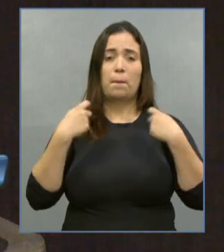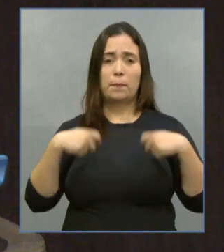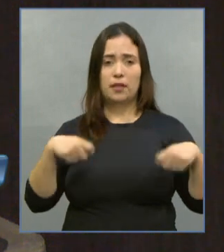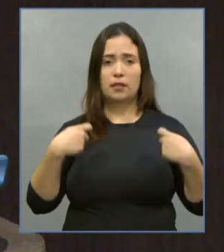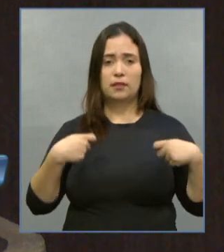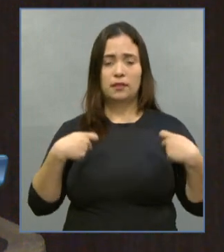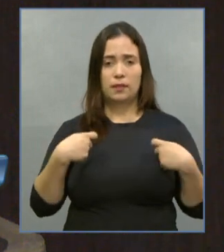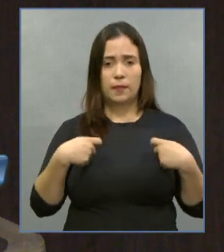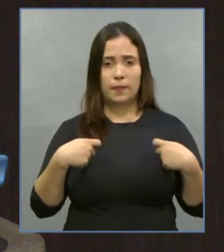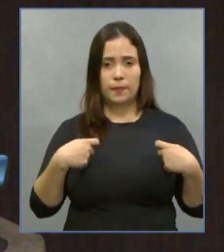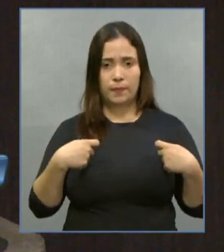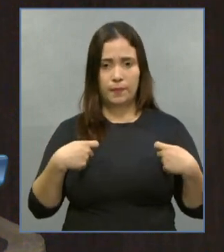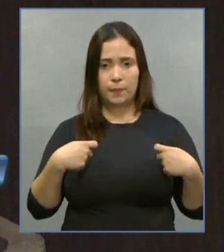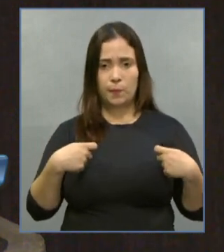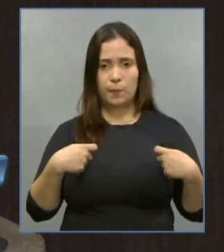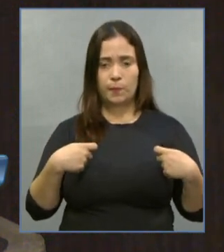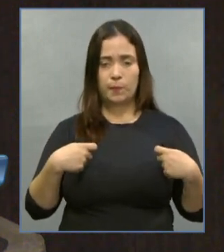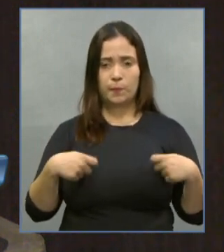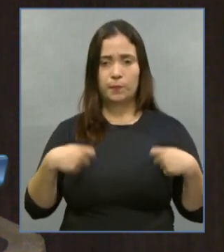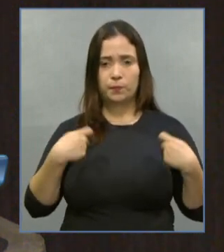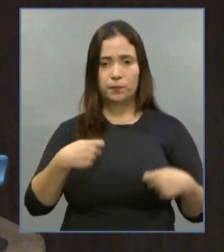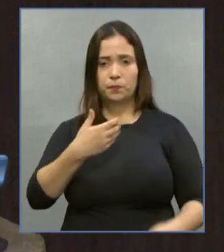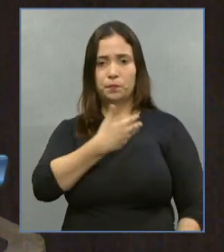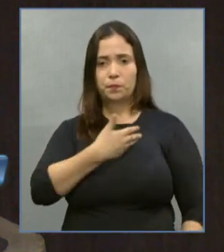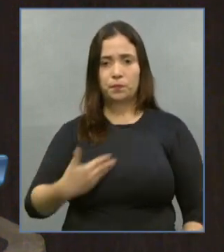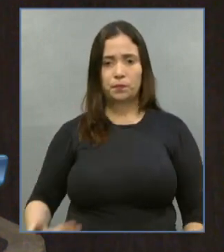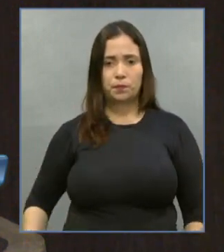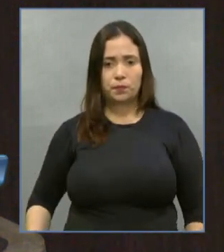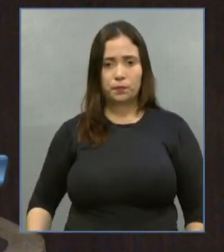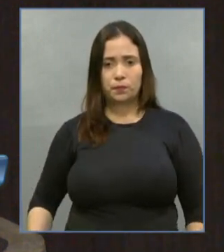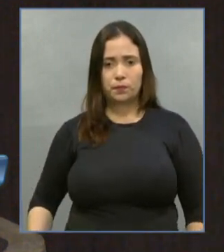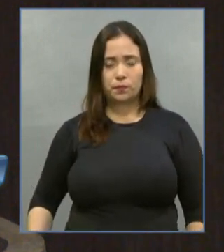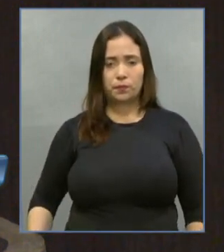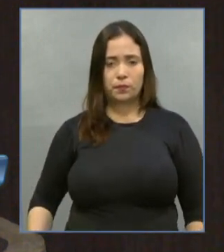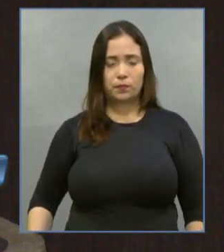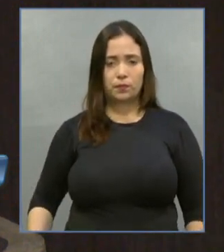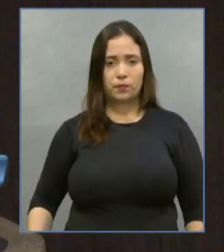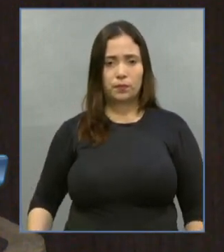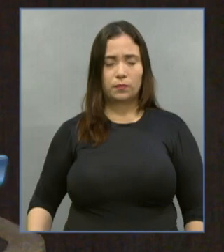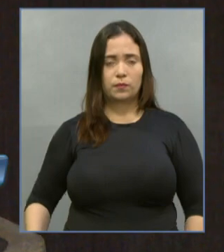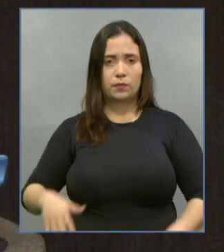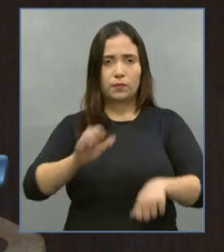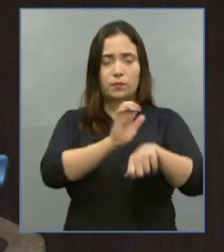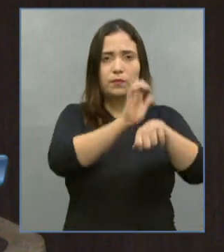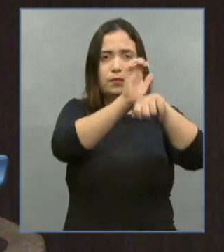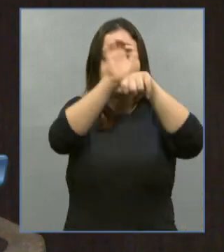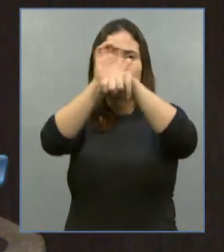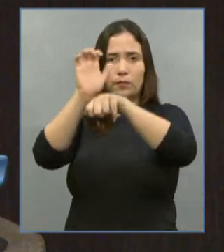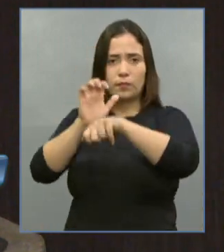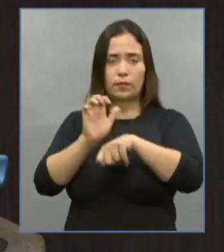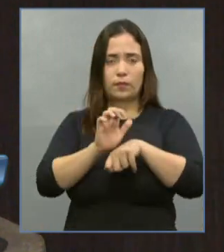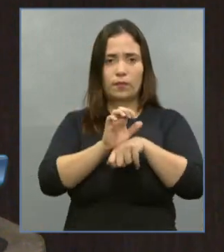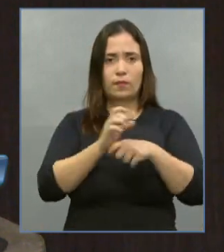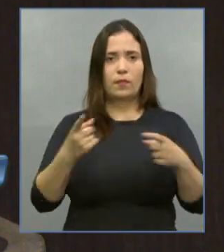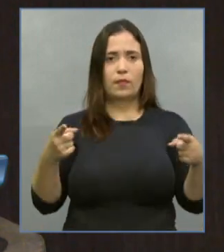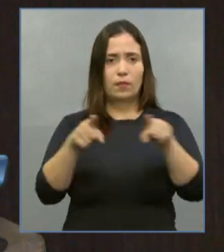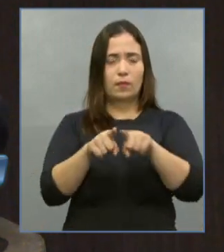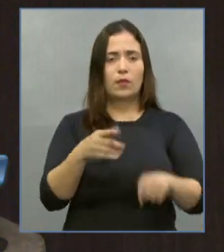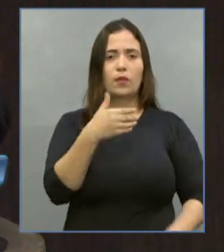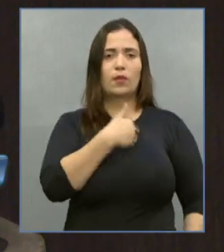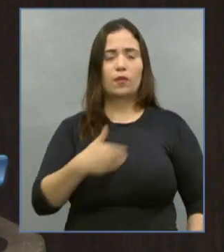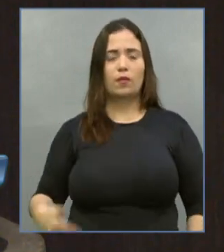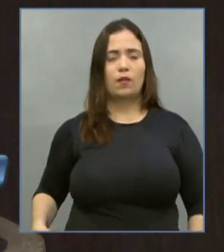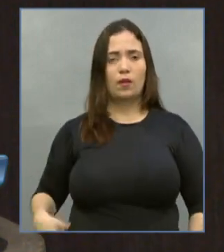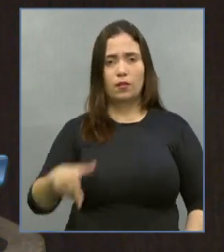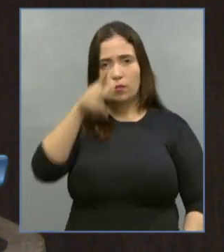imediata do Estado, em especial dos governos estaduais, em consórcio com os governos